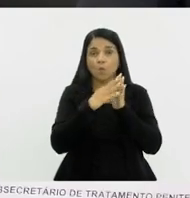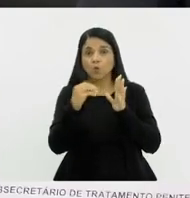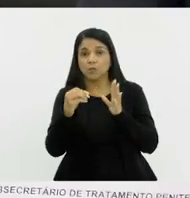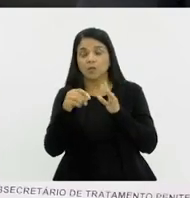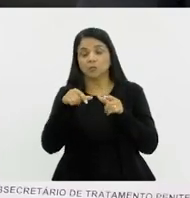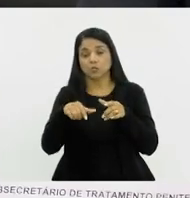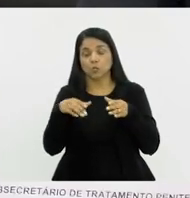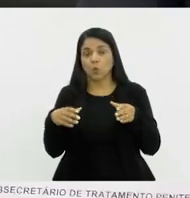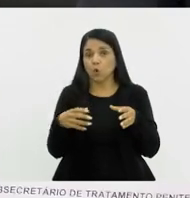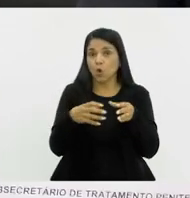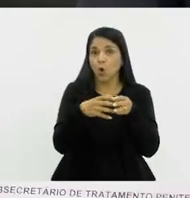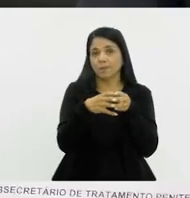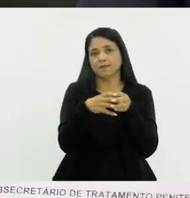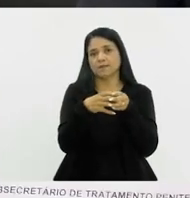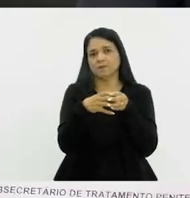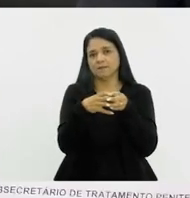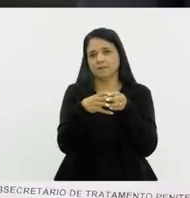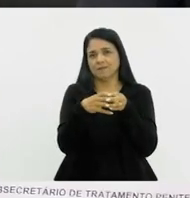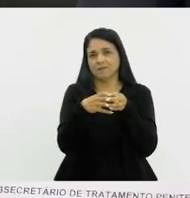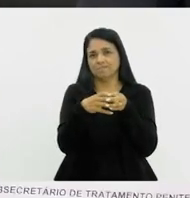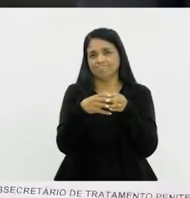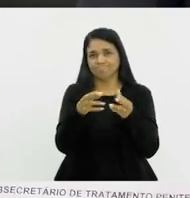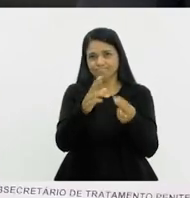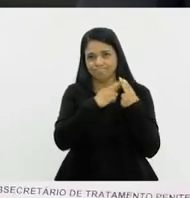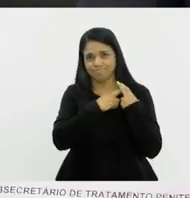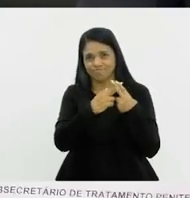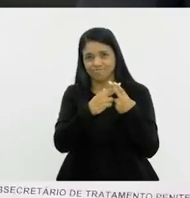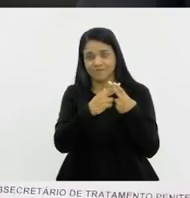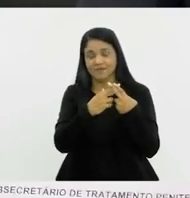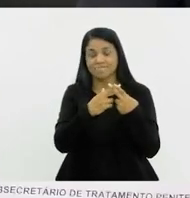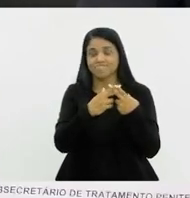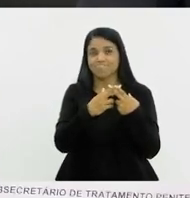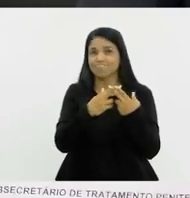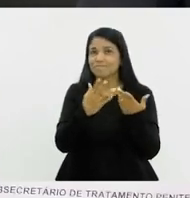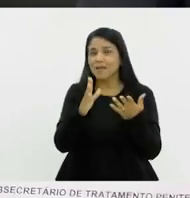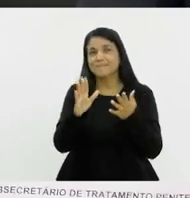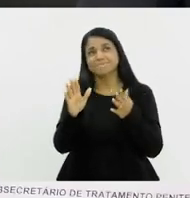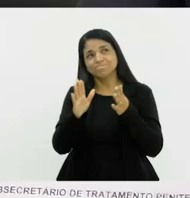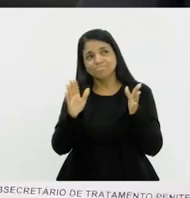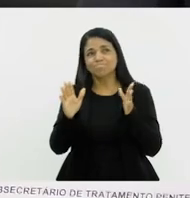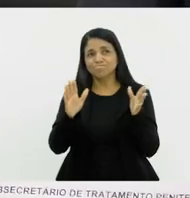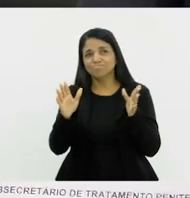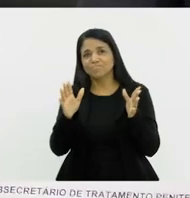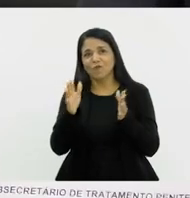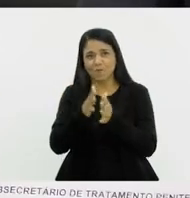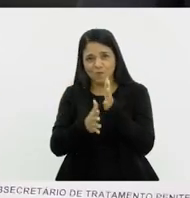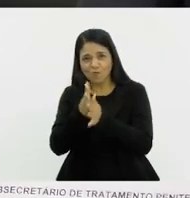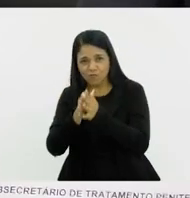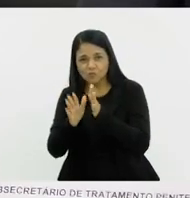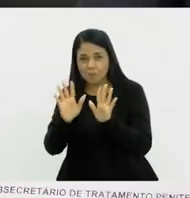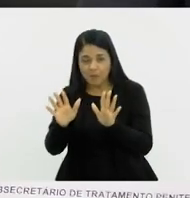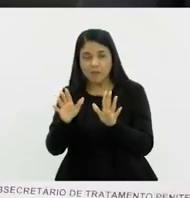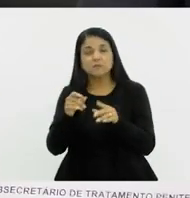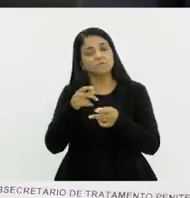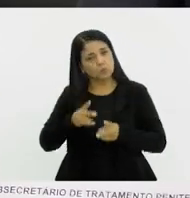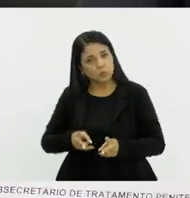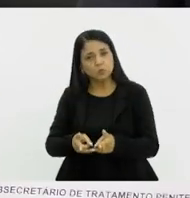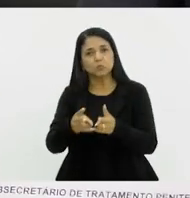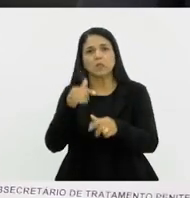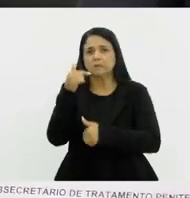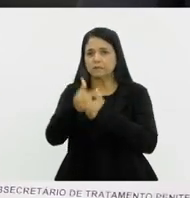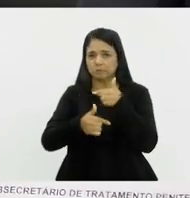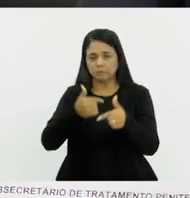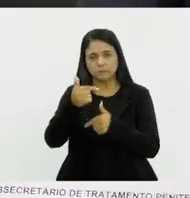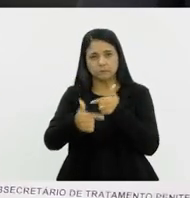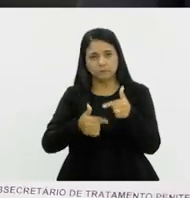comitê. Só que a gente meio que atropelou, mas, de qualquer forma, a gente tem que dar continuidade. Cabe